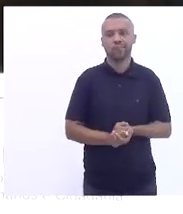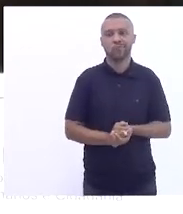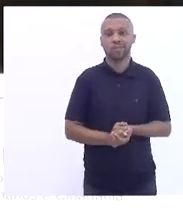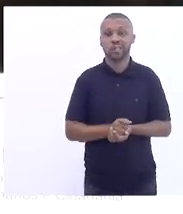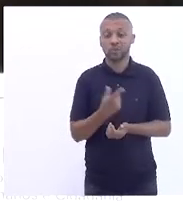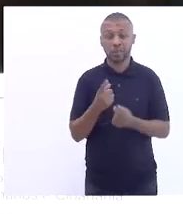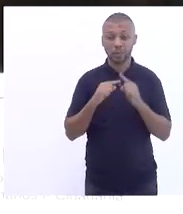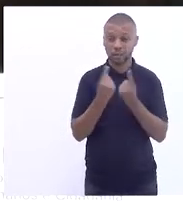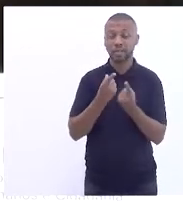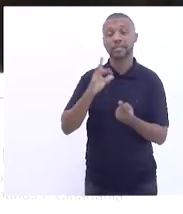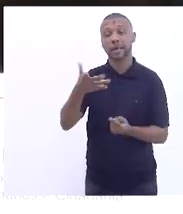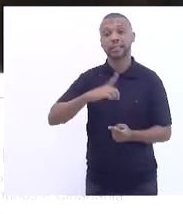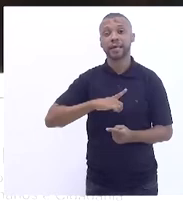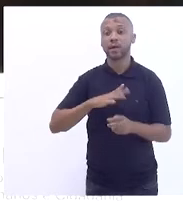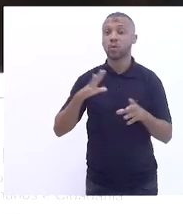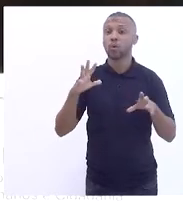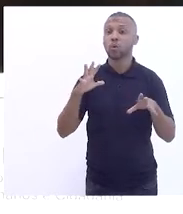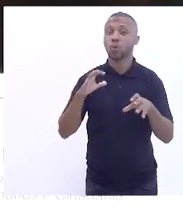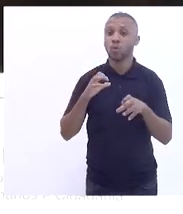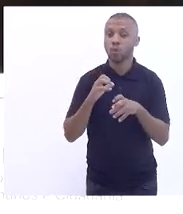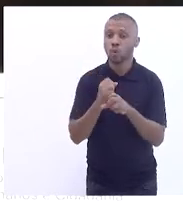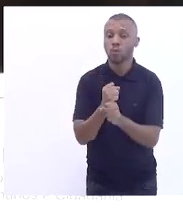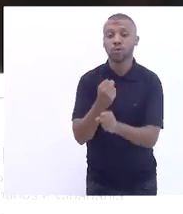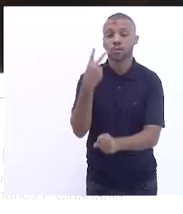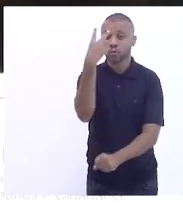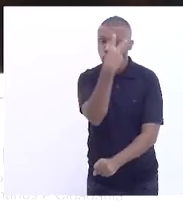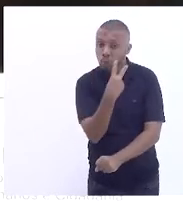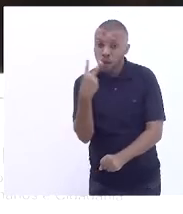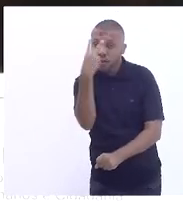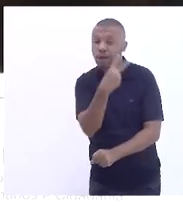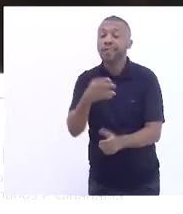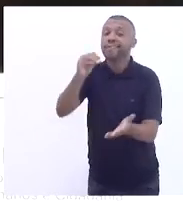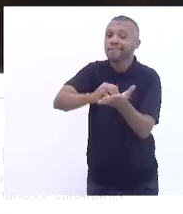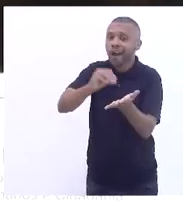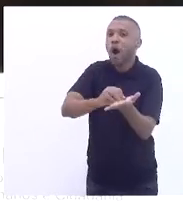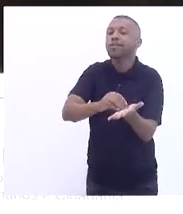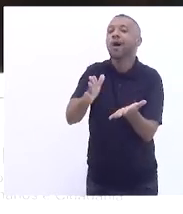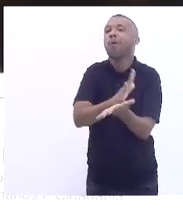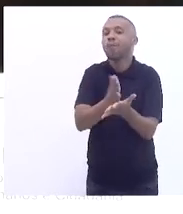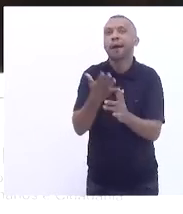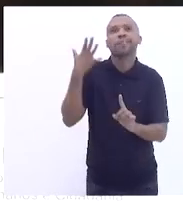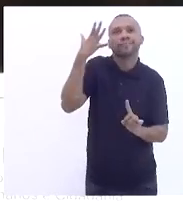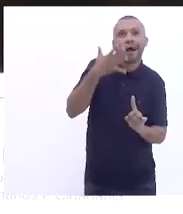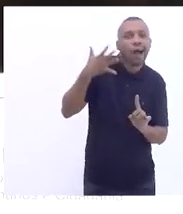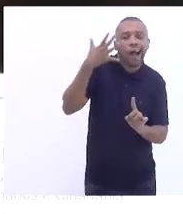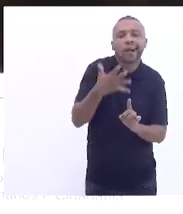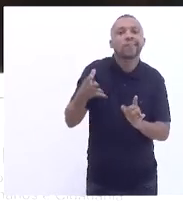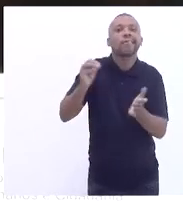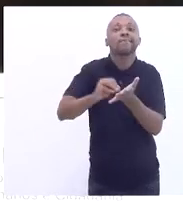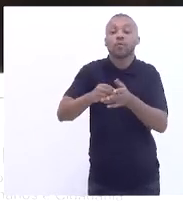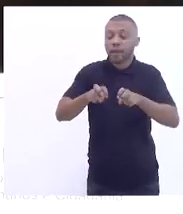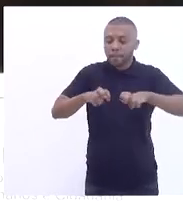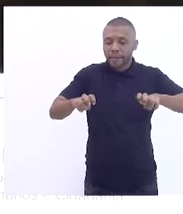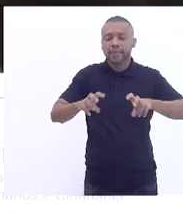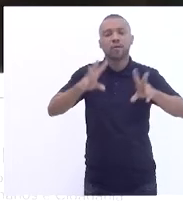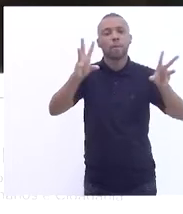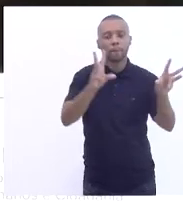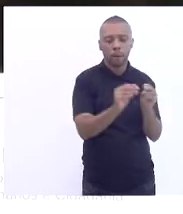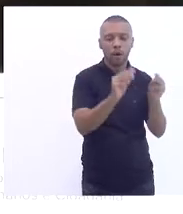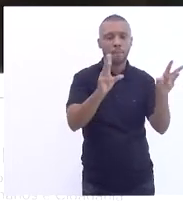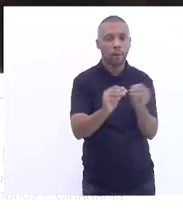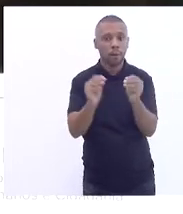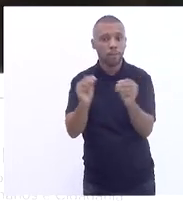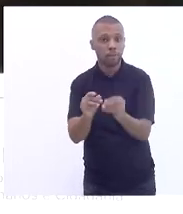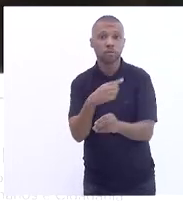duas horas a gente ainda tem mais algumas falas aqui ainda tem uma parte do encerramento da mesa e nós precisamos de